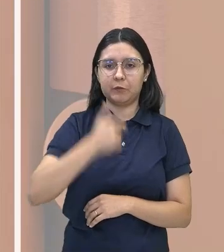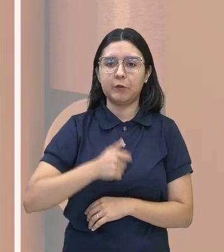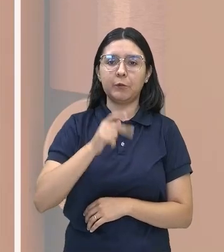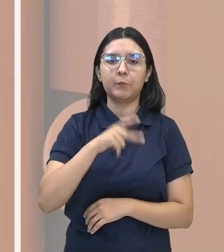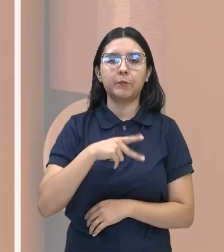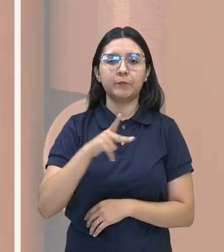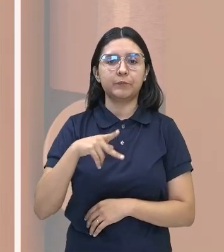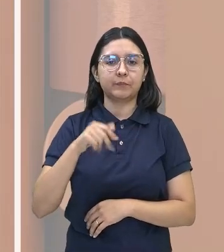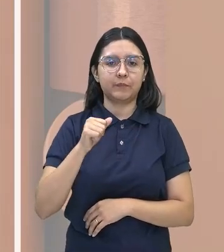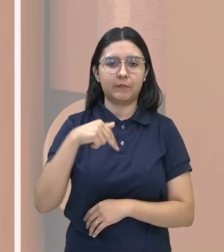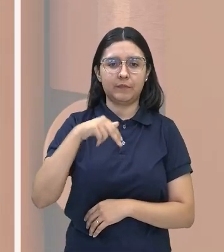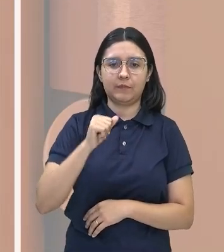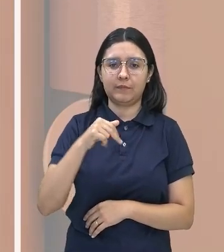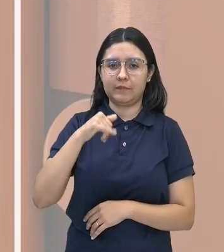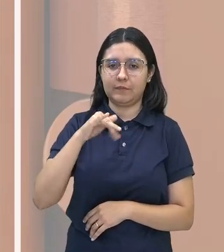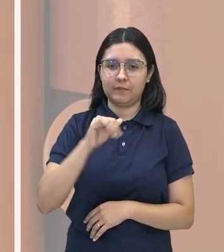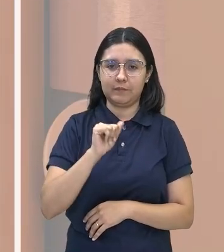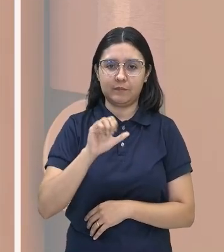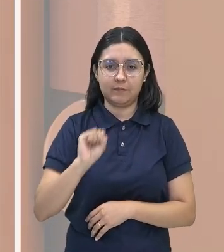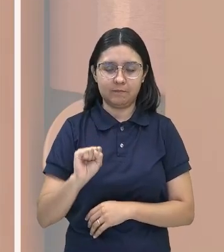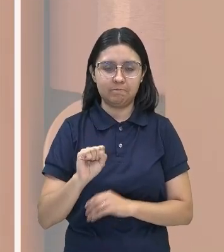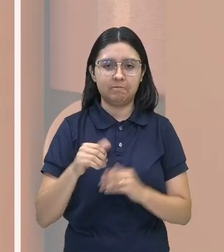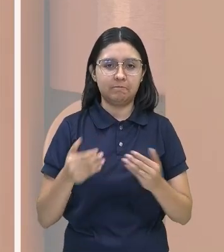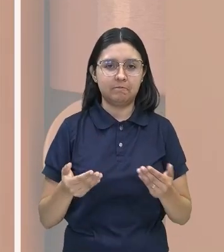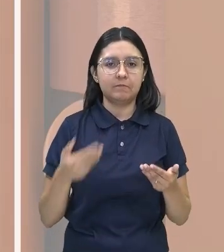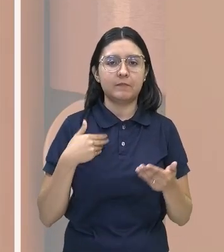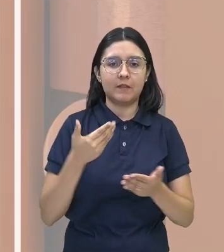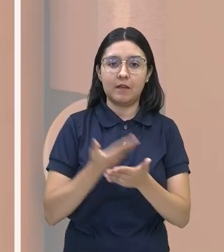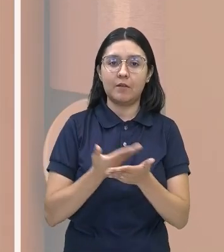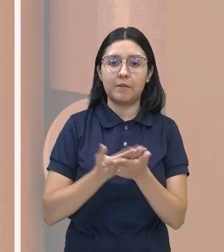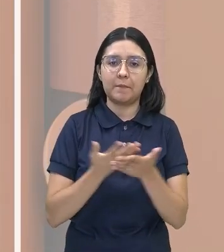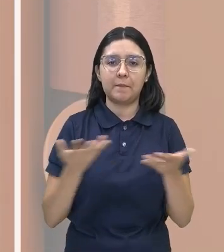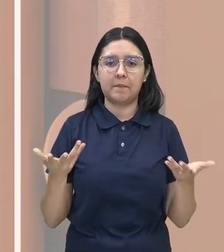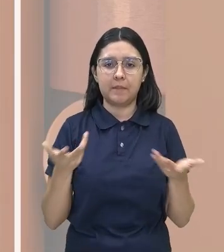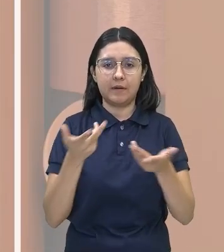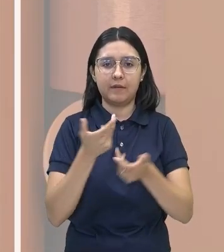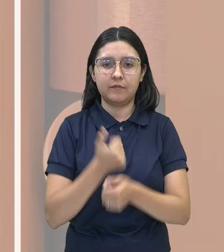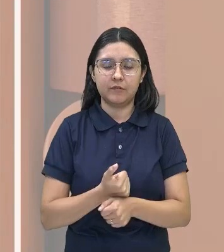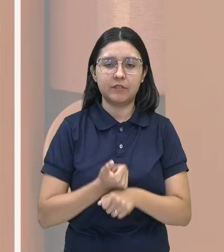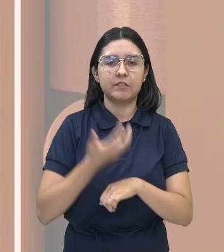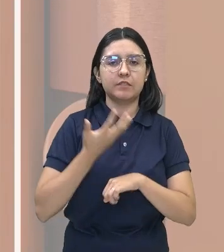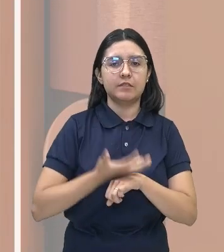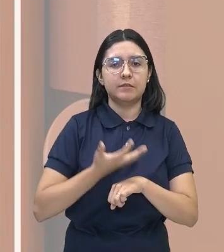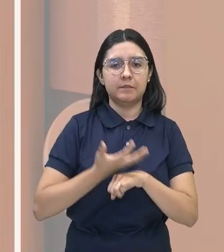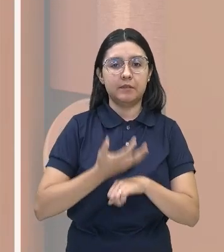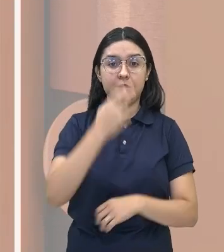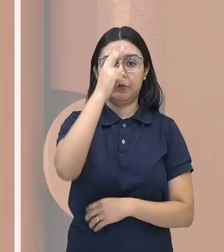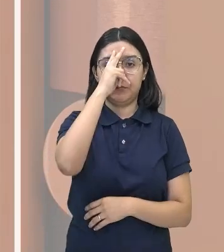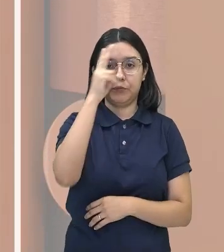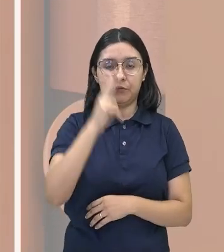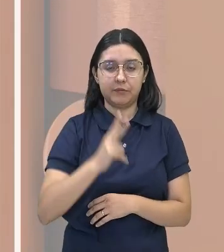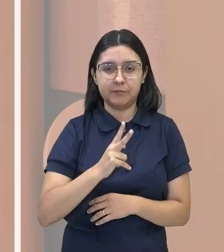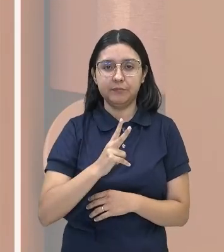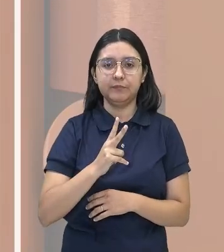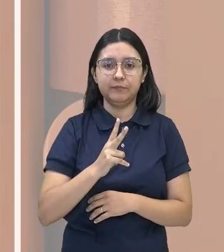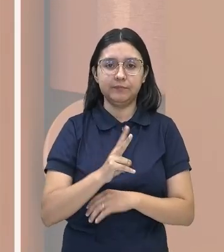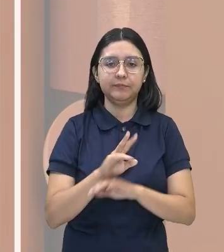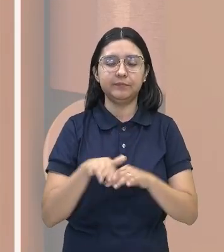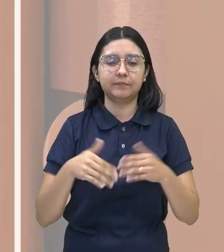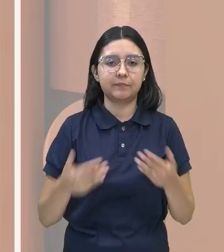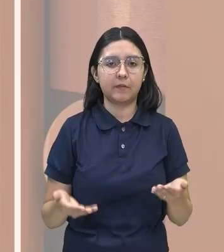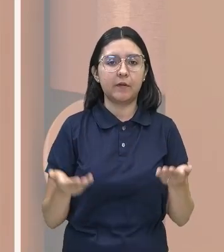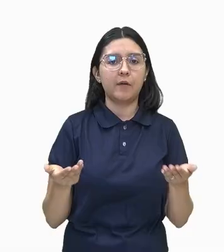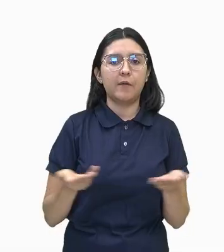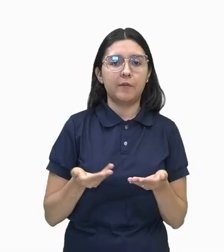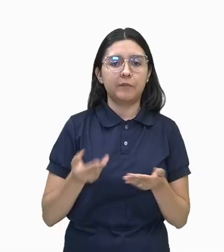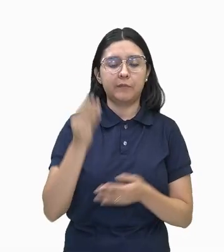Ananias Carvalho, serei o seu professor nessa aula maravilhosa da melhor disciplina de todas, que é História. Vamos então ver o